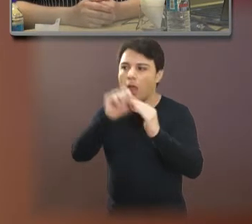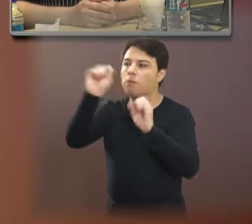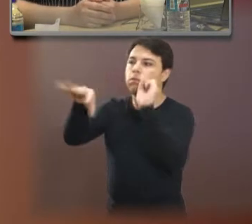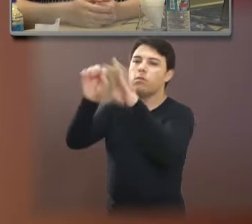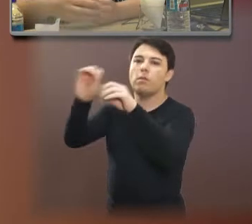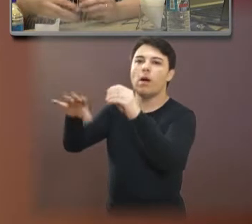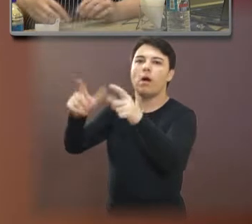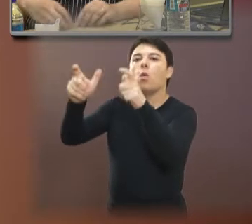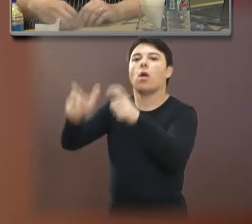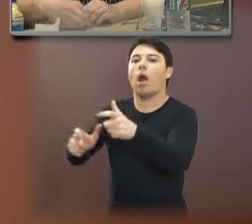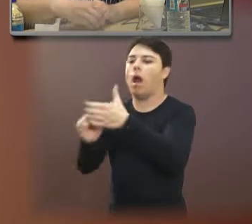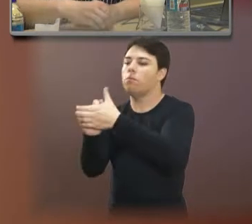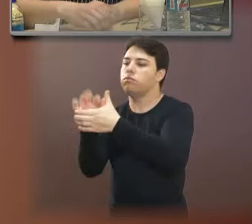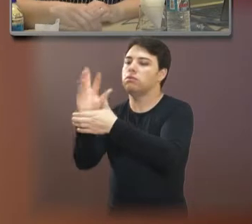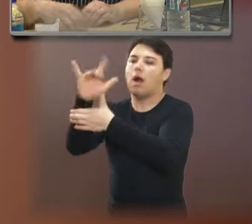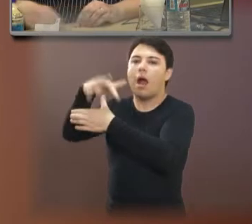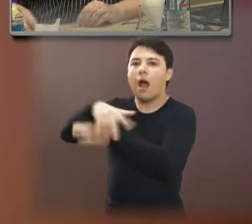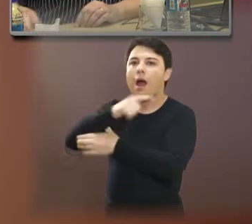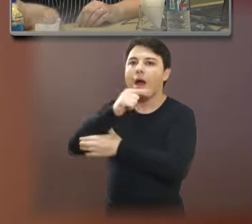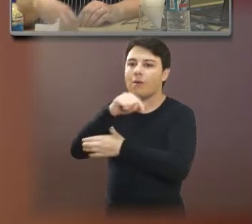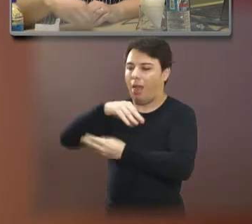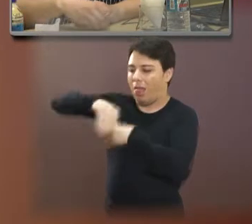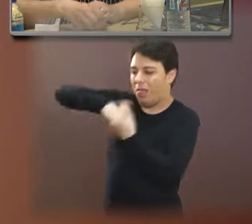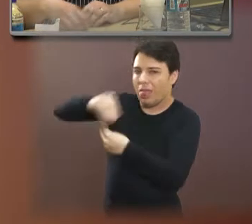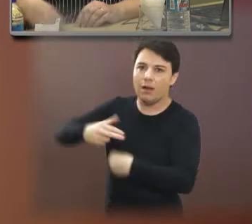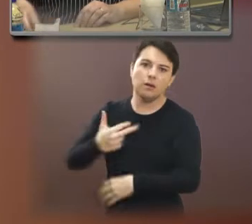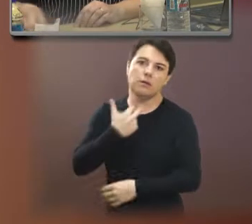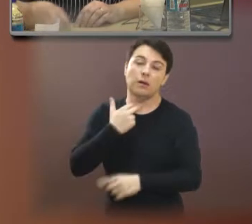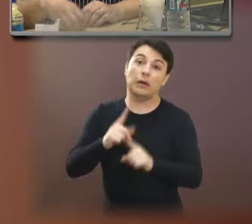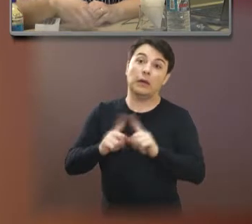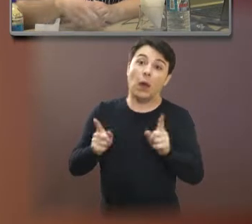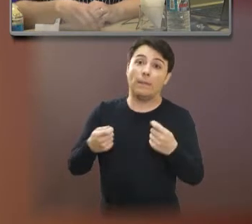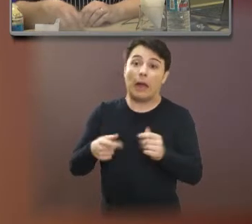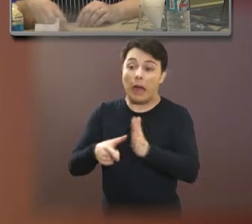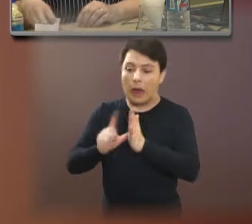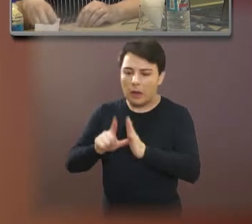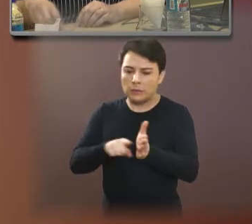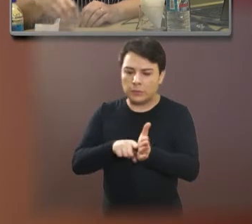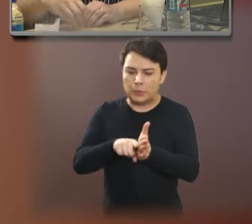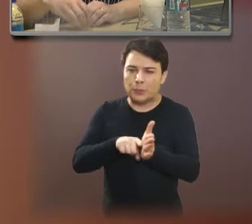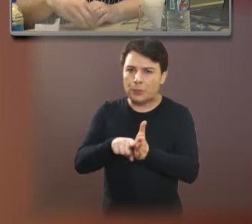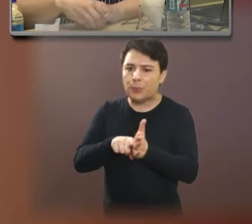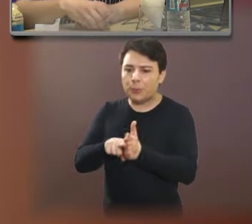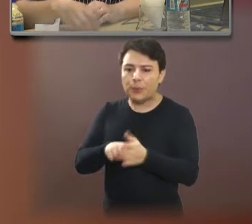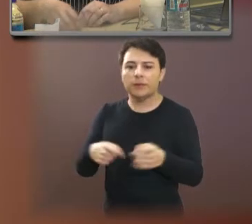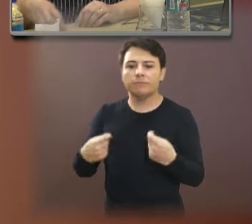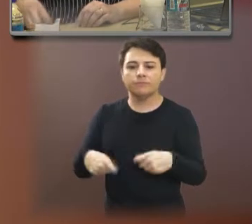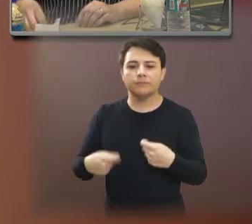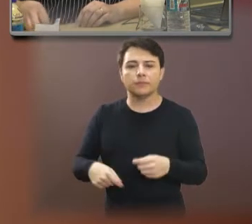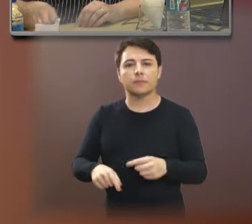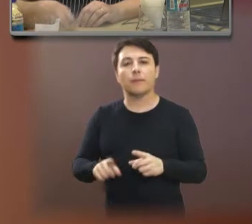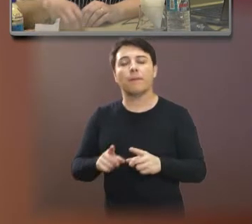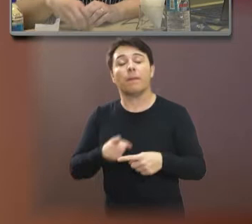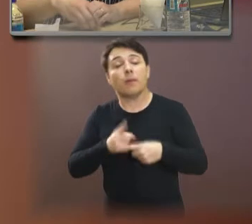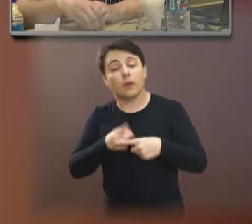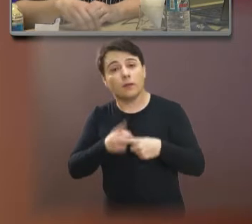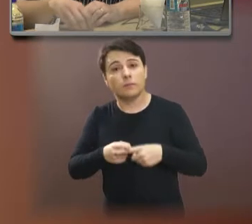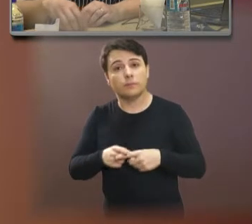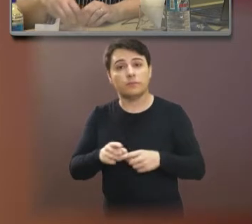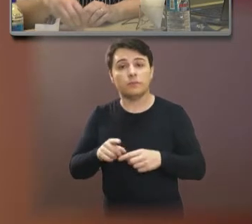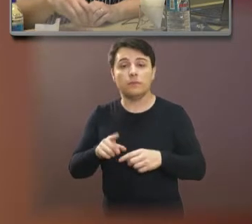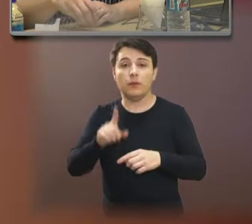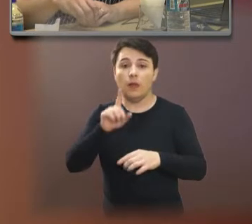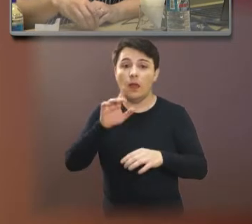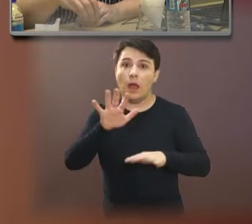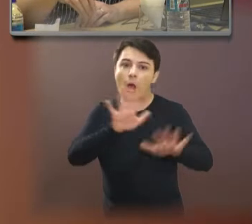mananciais. Então, existem ações de diversas ordens que precisam ser feitas, inclusive um maior